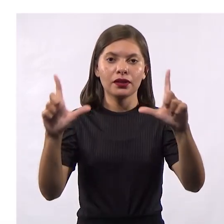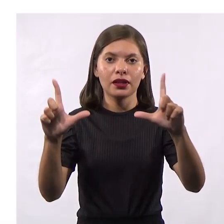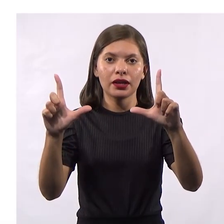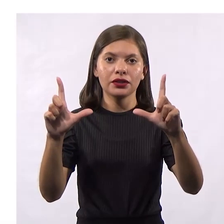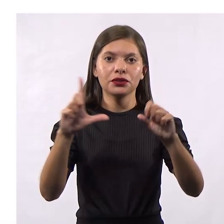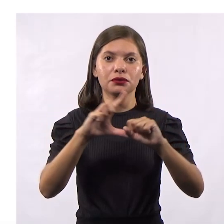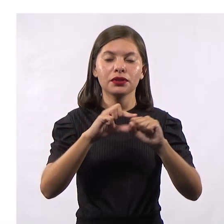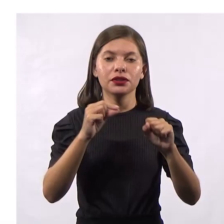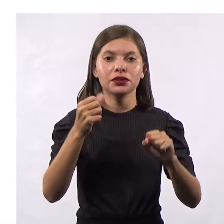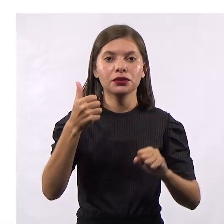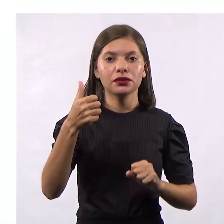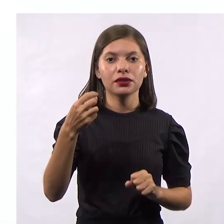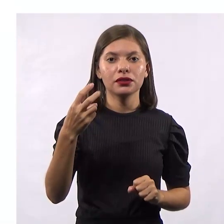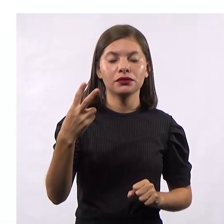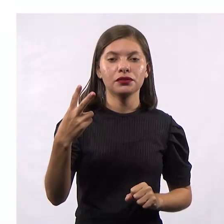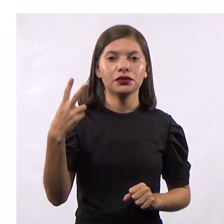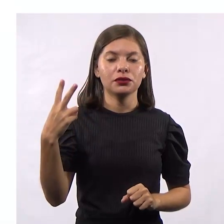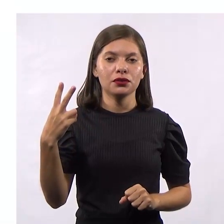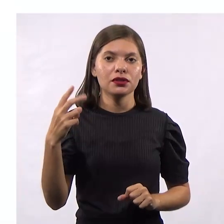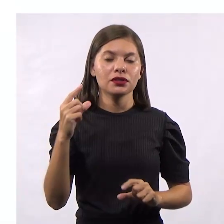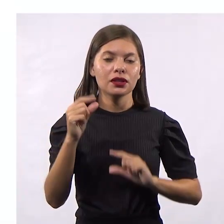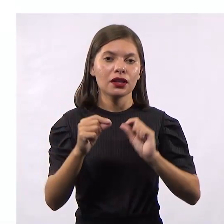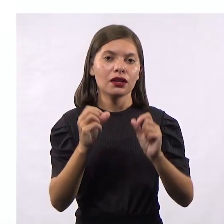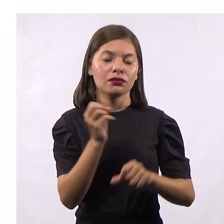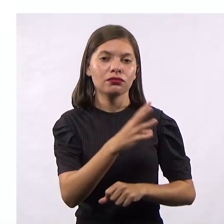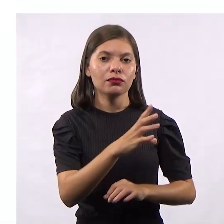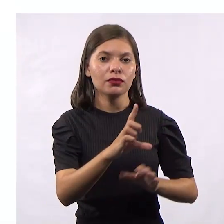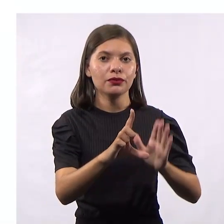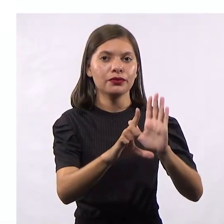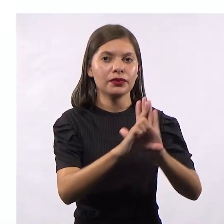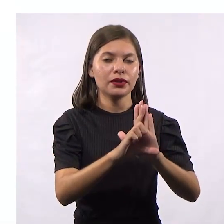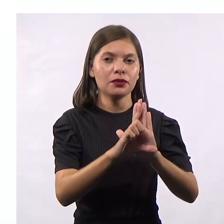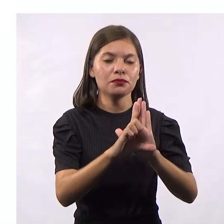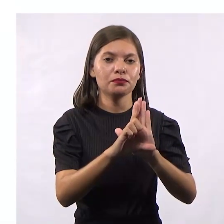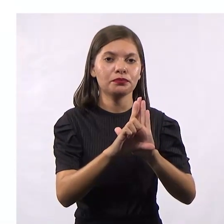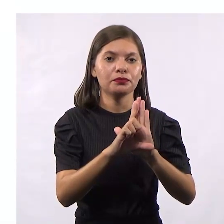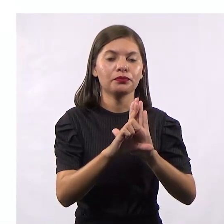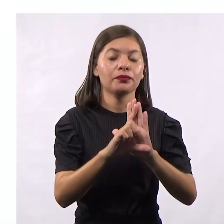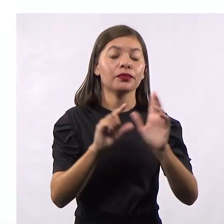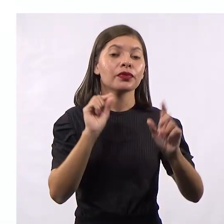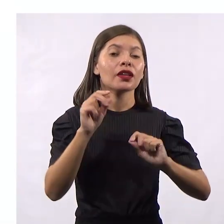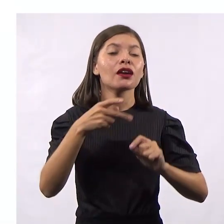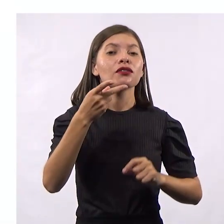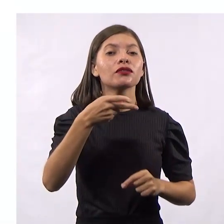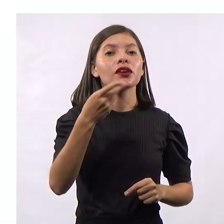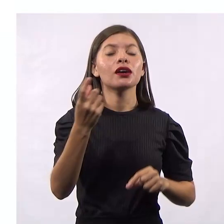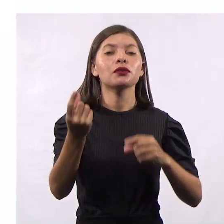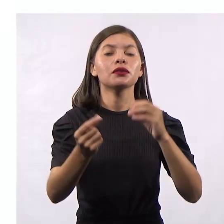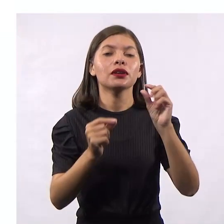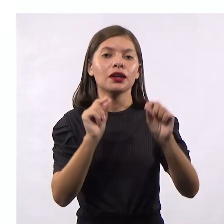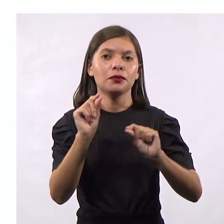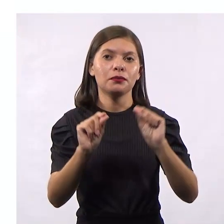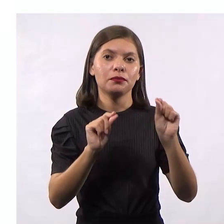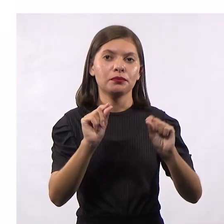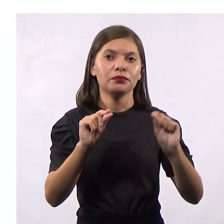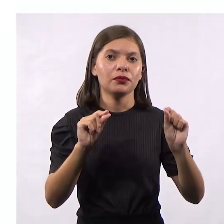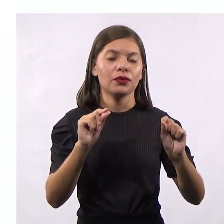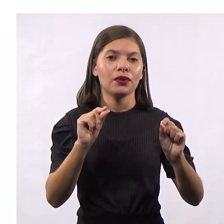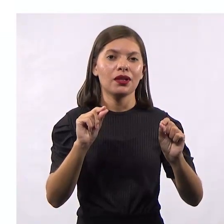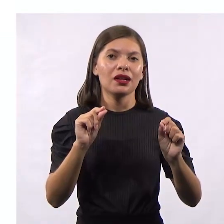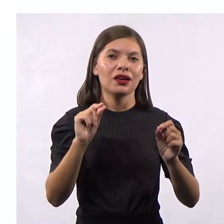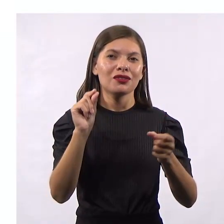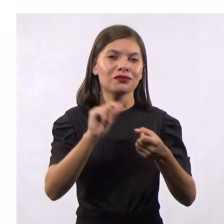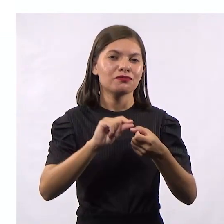slide. Eu até mencionei o artigo 122 da nova Lei de Licitações e Contratos Administrativos, que diz que